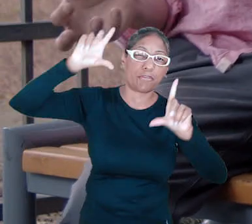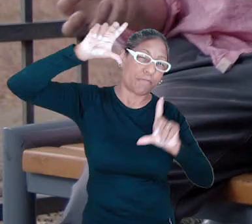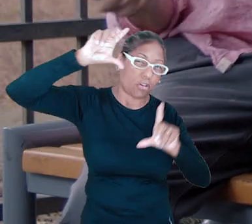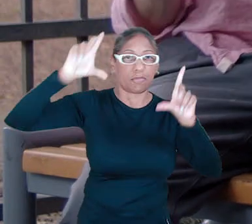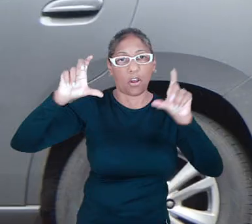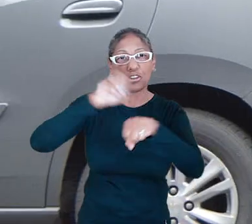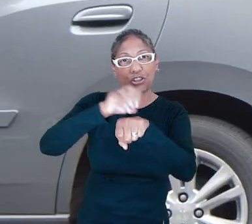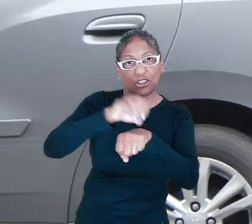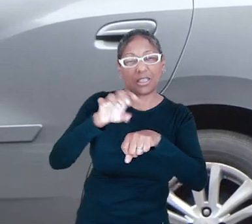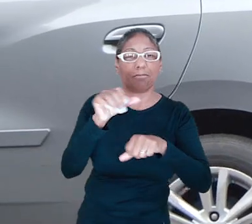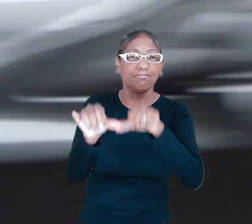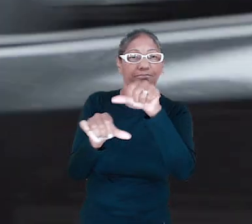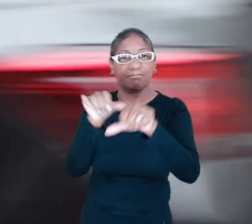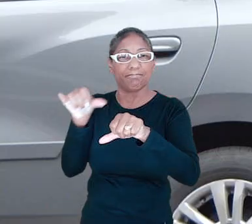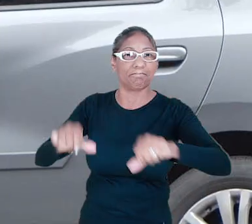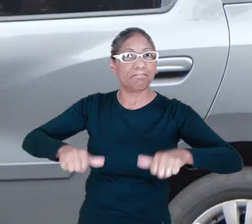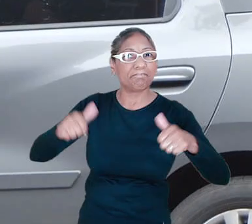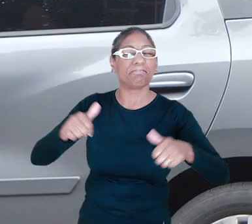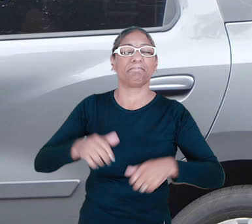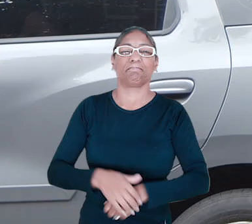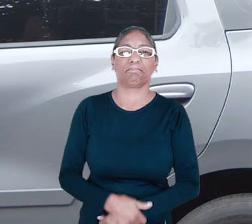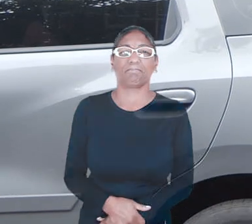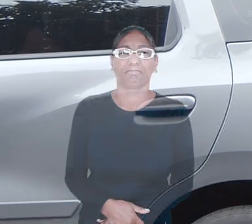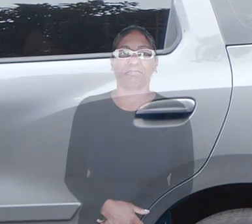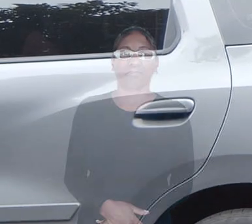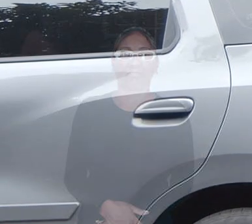outro jeito. Pessoas tirando caixas de um